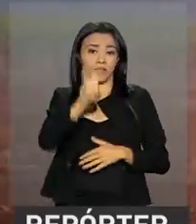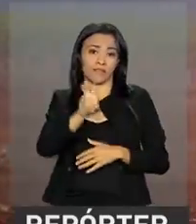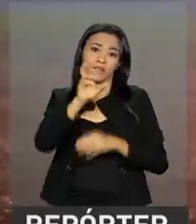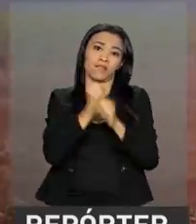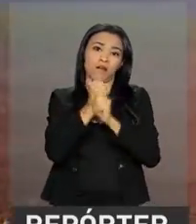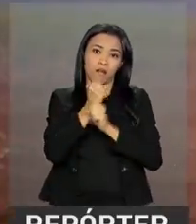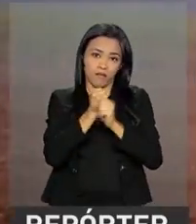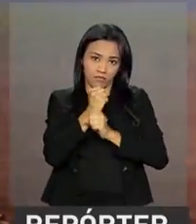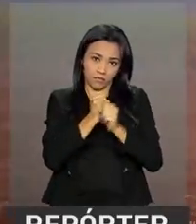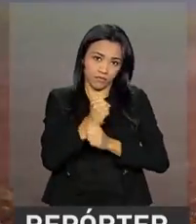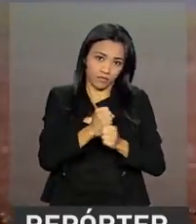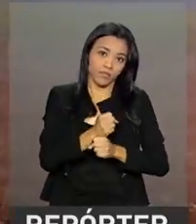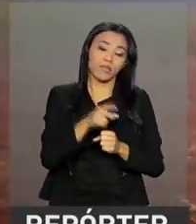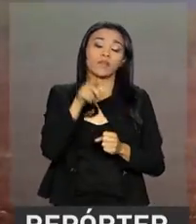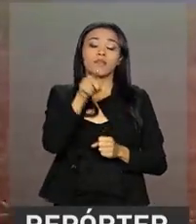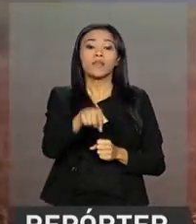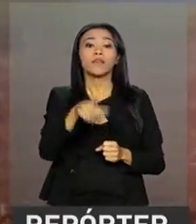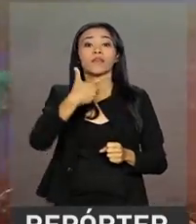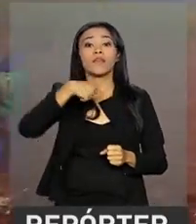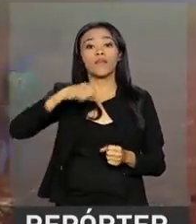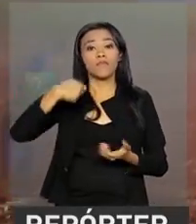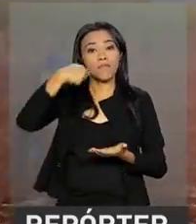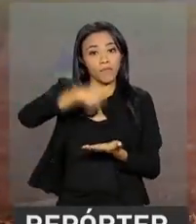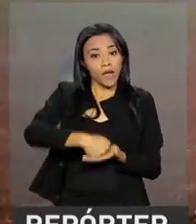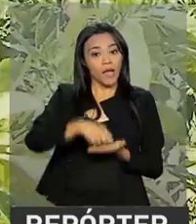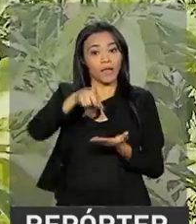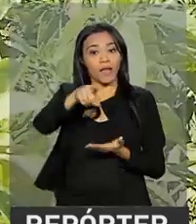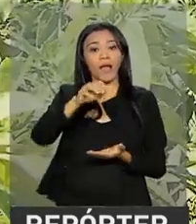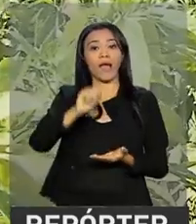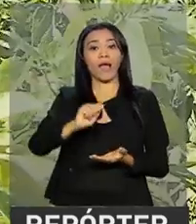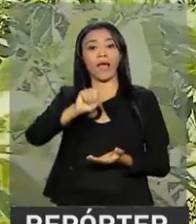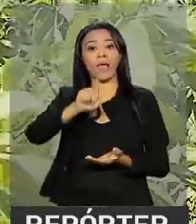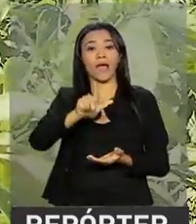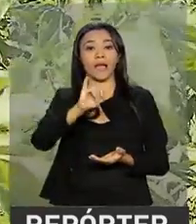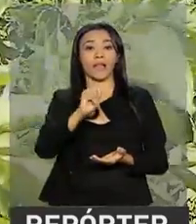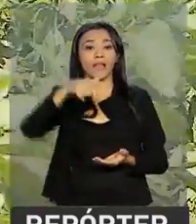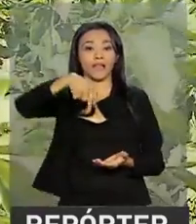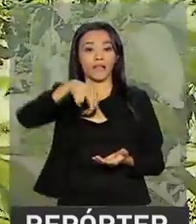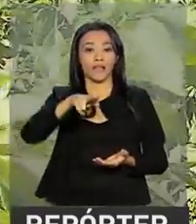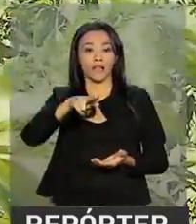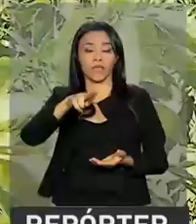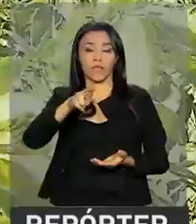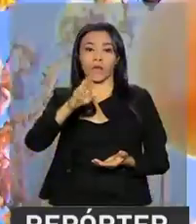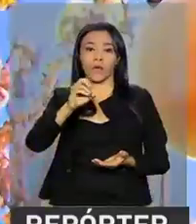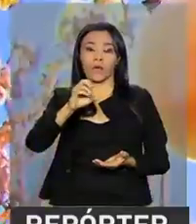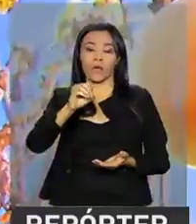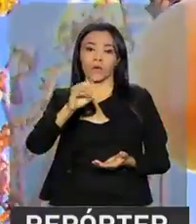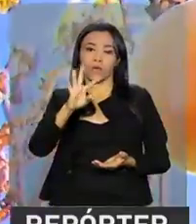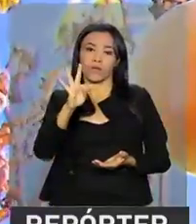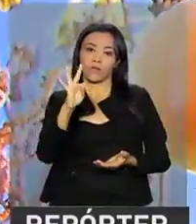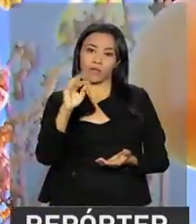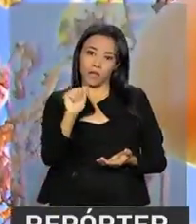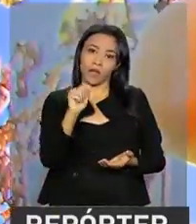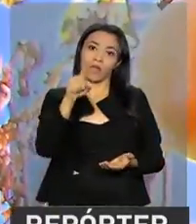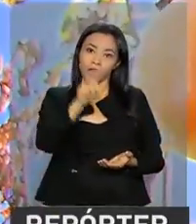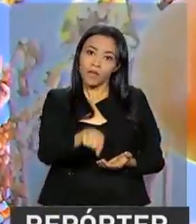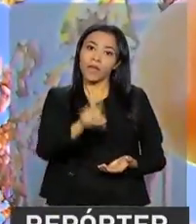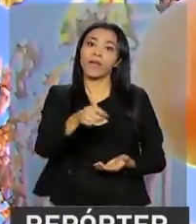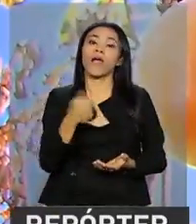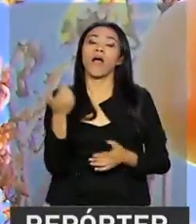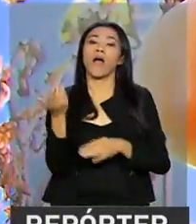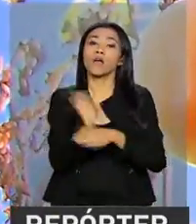reduz a alíquota paga pelos produtores ao funrural fundo de assistência ao trabalhador rural que ajuda a bancar a